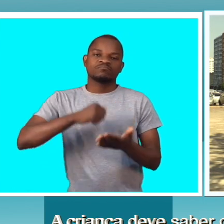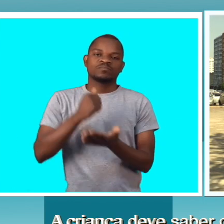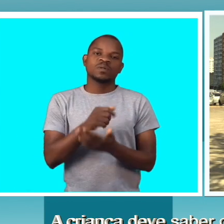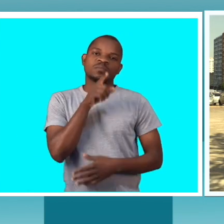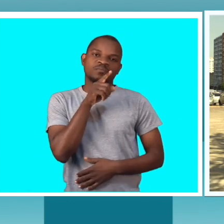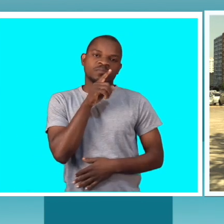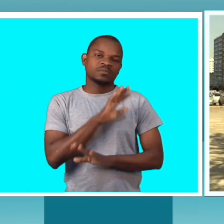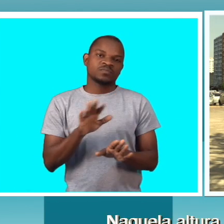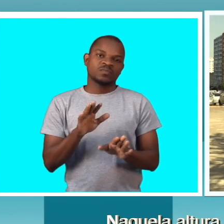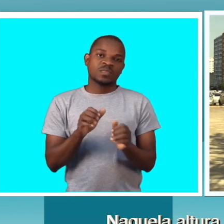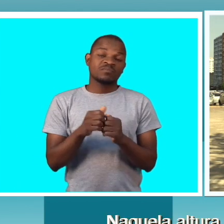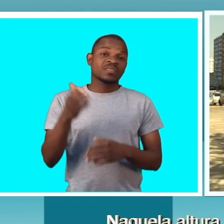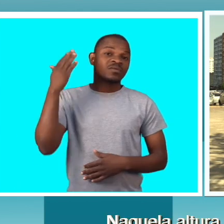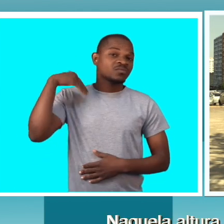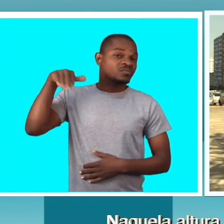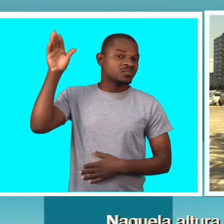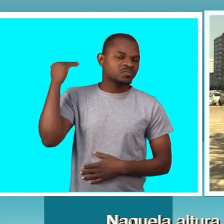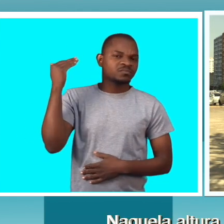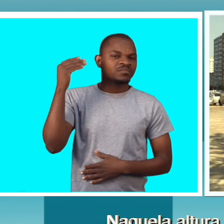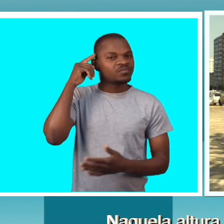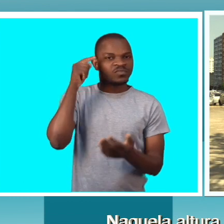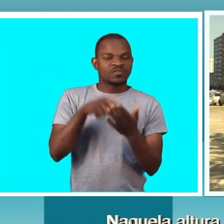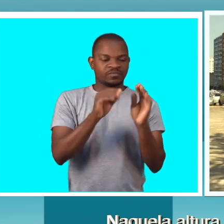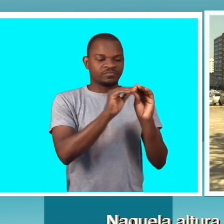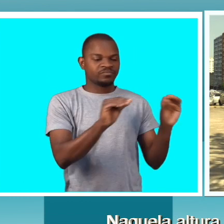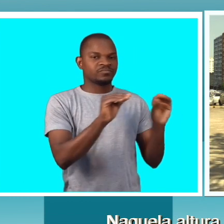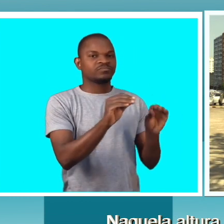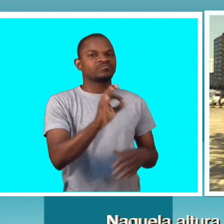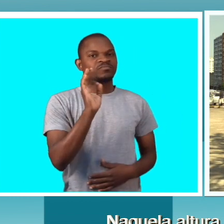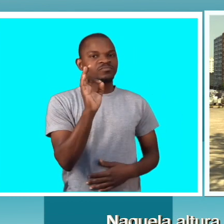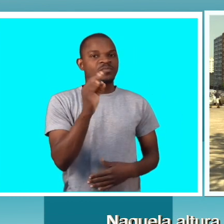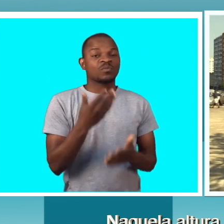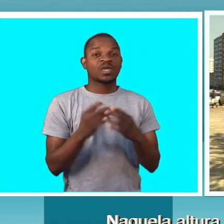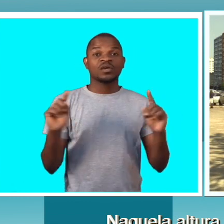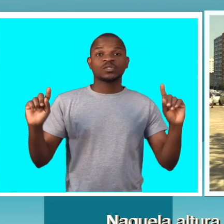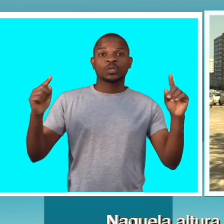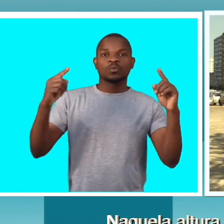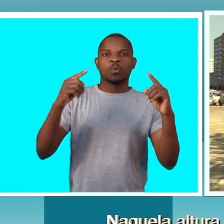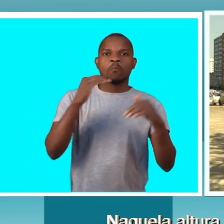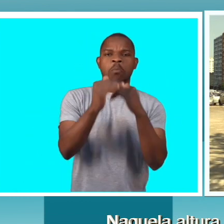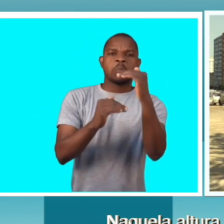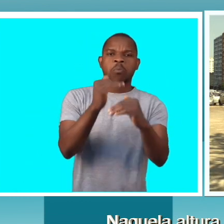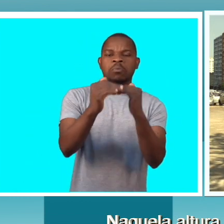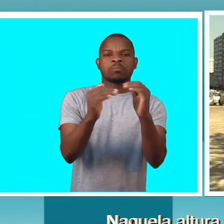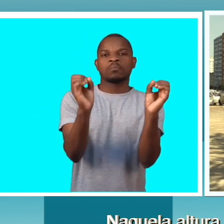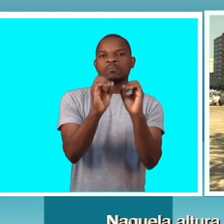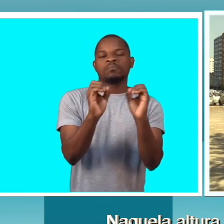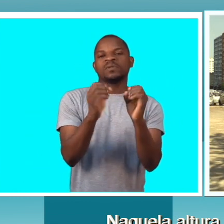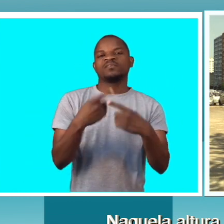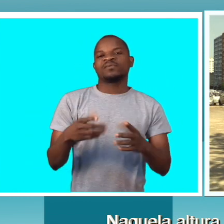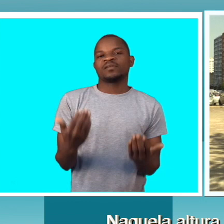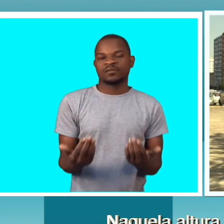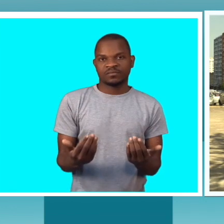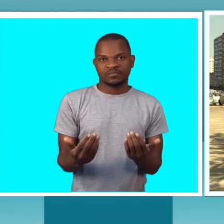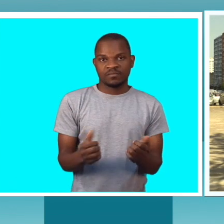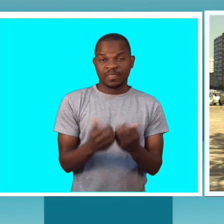Muito mais era isso. Naquela altura foi uma educação boa, porque a ciência ainda não tinha se desenvolvido até o extremo que estamos agora.